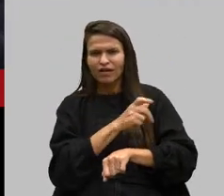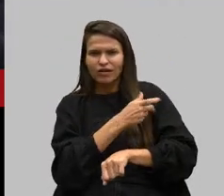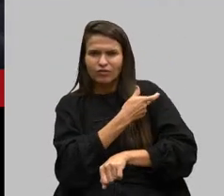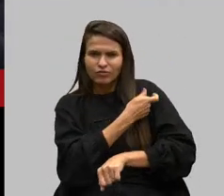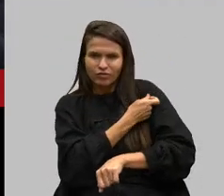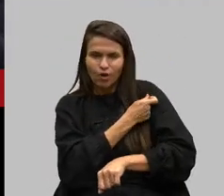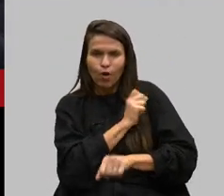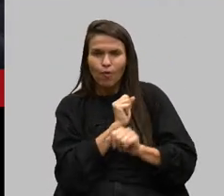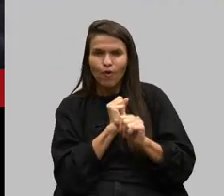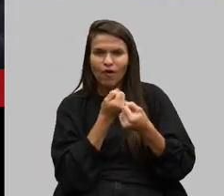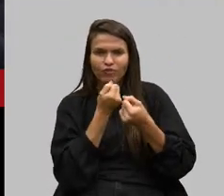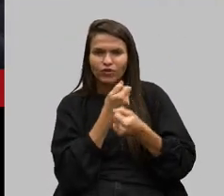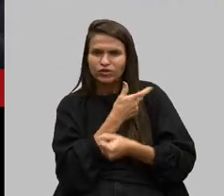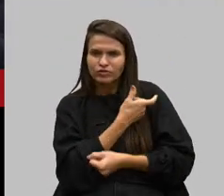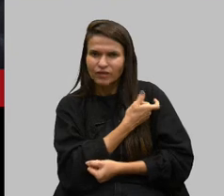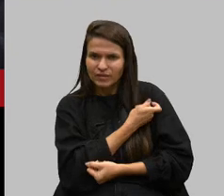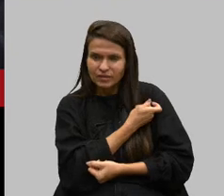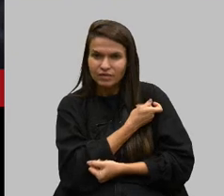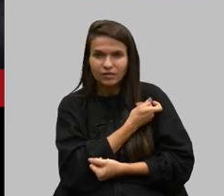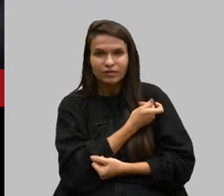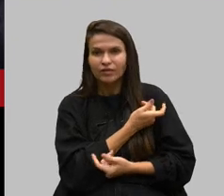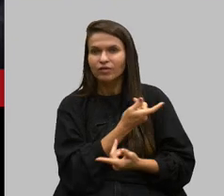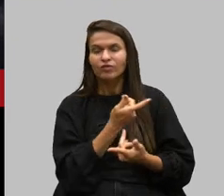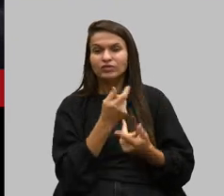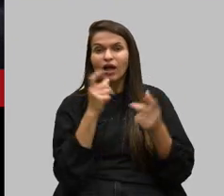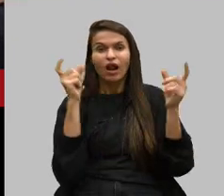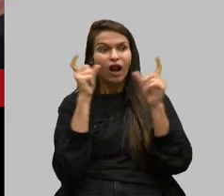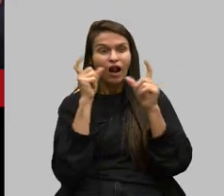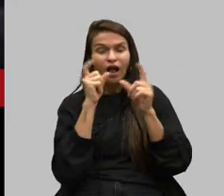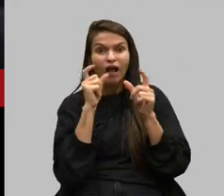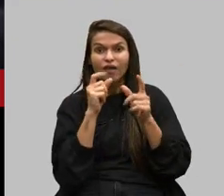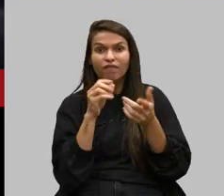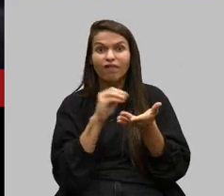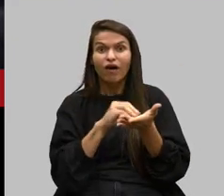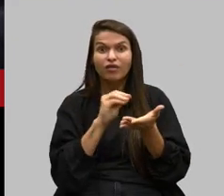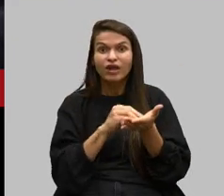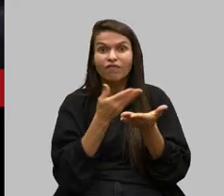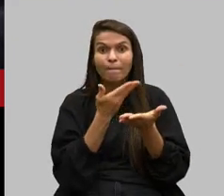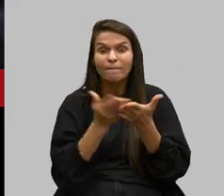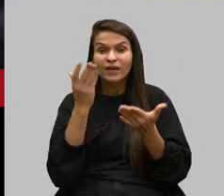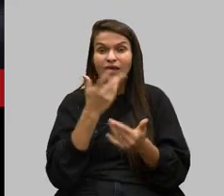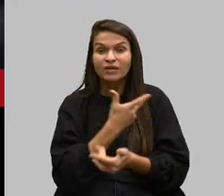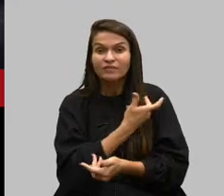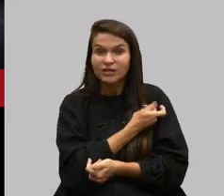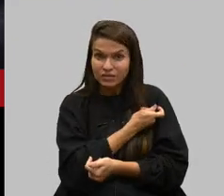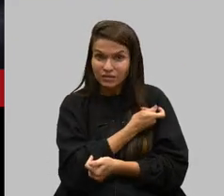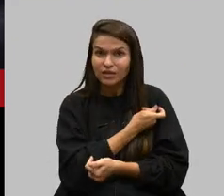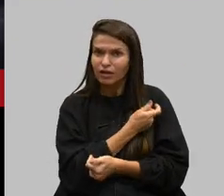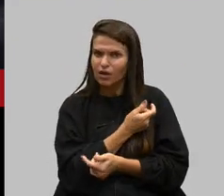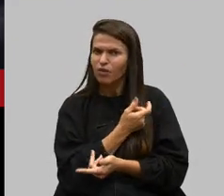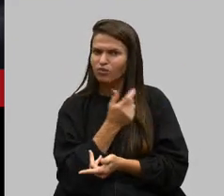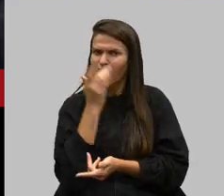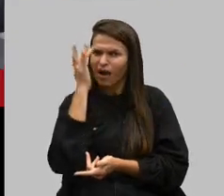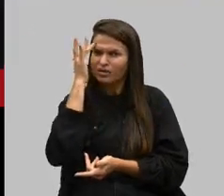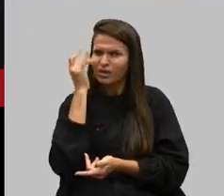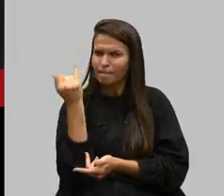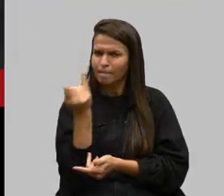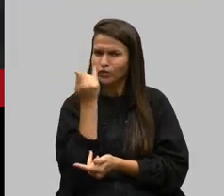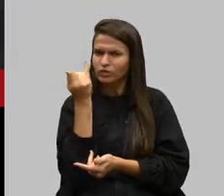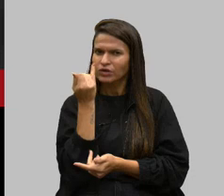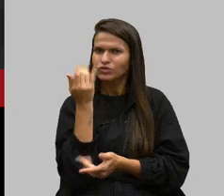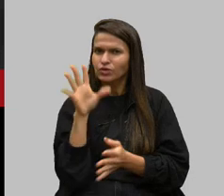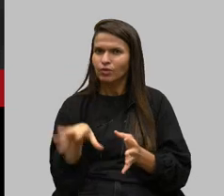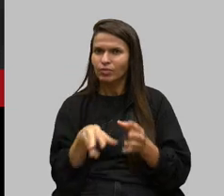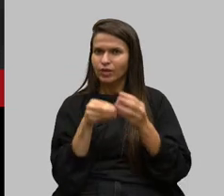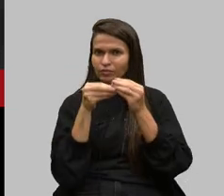reforço de Vacina se você não alertá-los elas vão perder essa vacina então achei muito importante essa sua fala